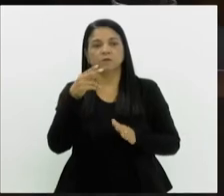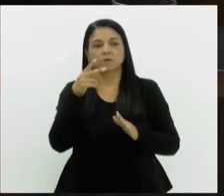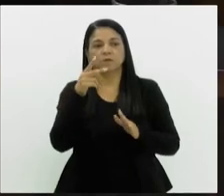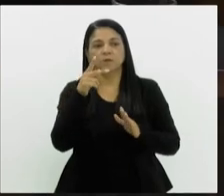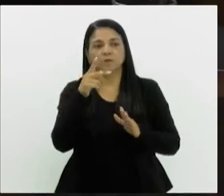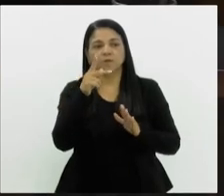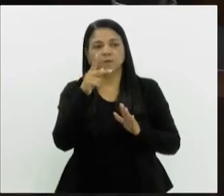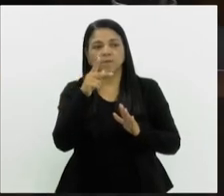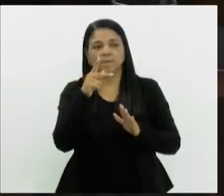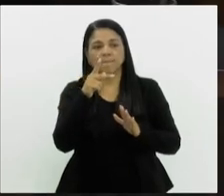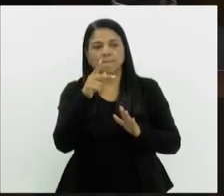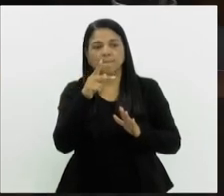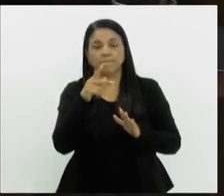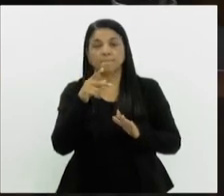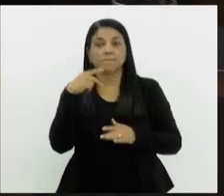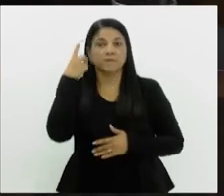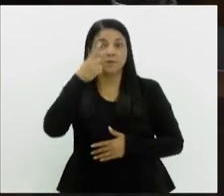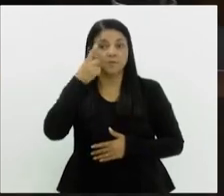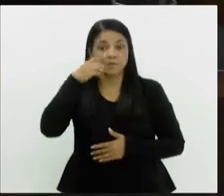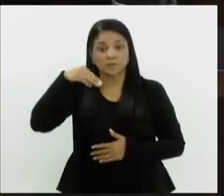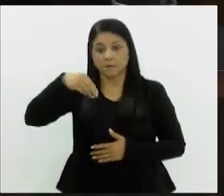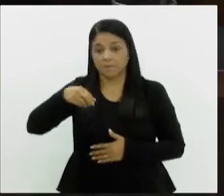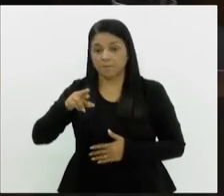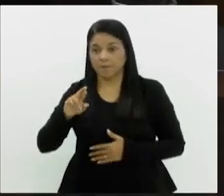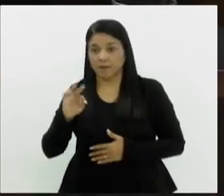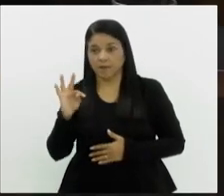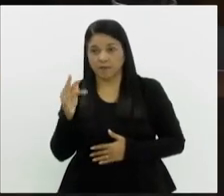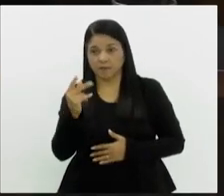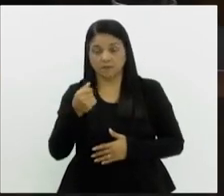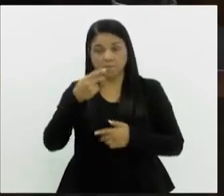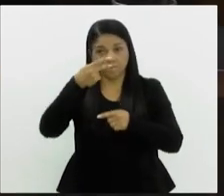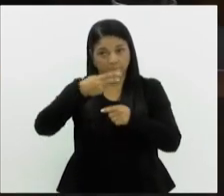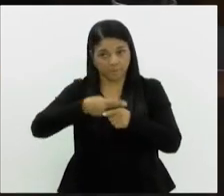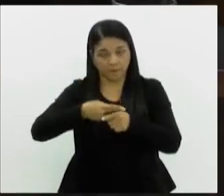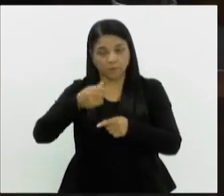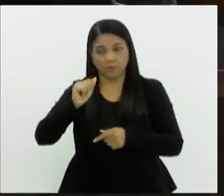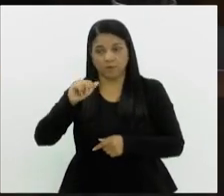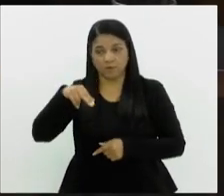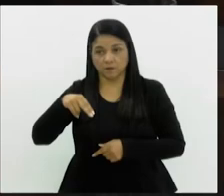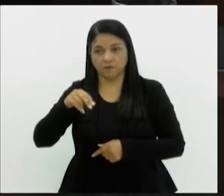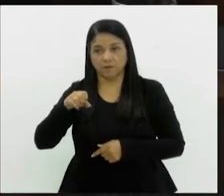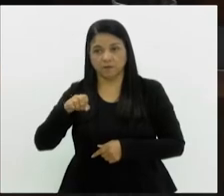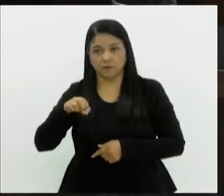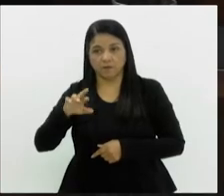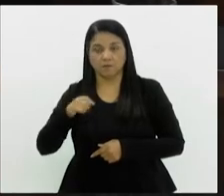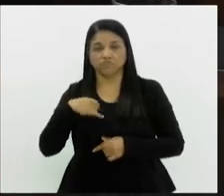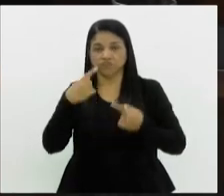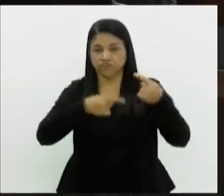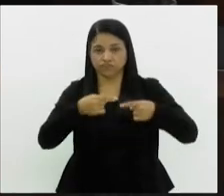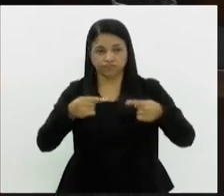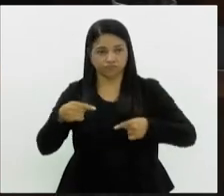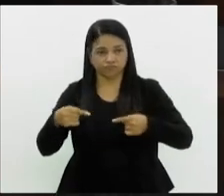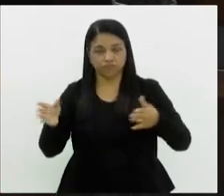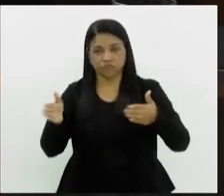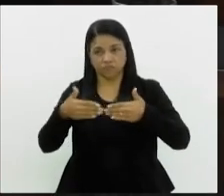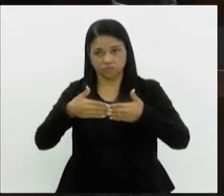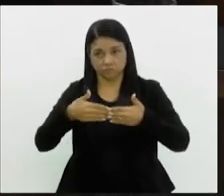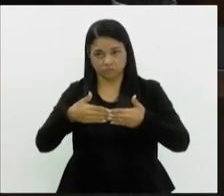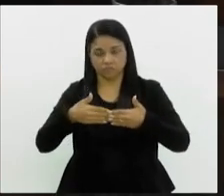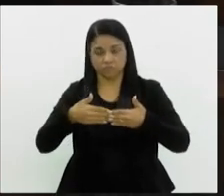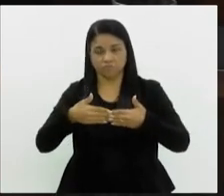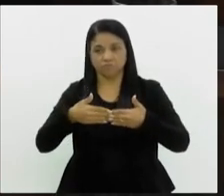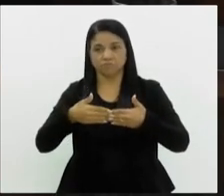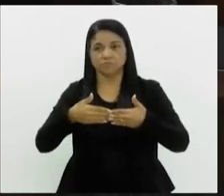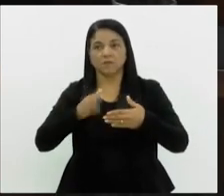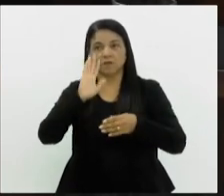da deputada Marta Rocha, que concede o prêmio Ana Nery, em discussão. Não havendo quem queira discutir, encerrada a